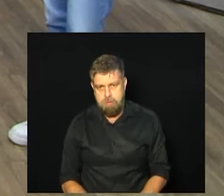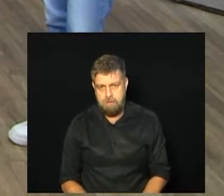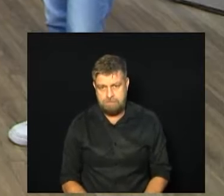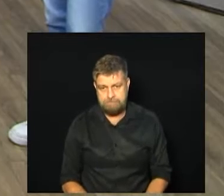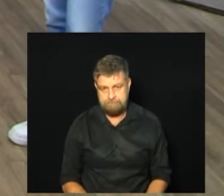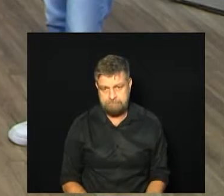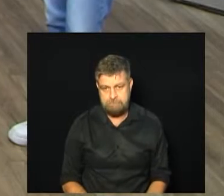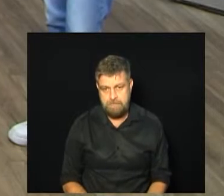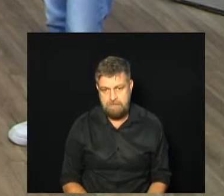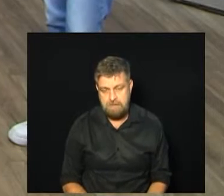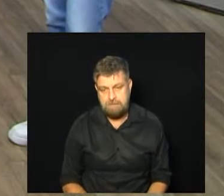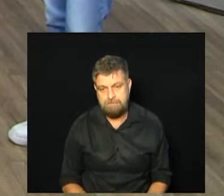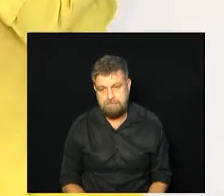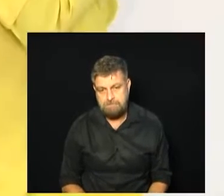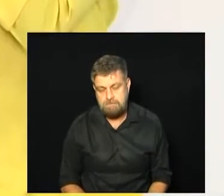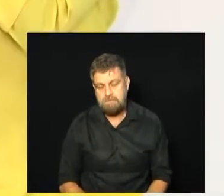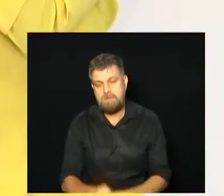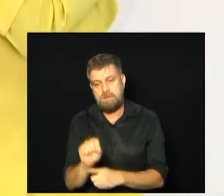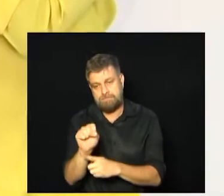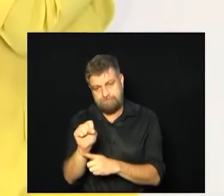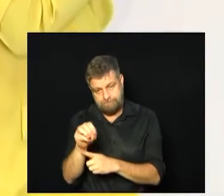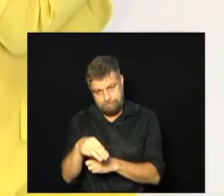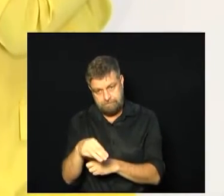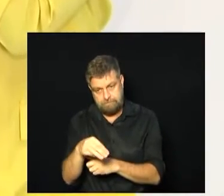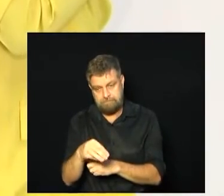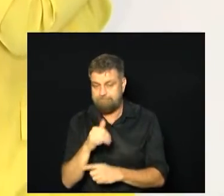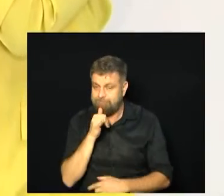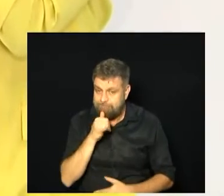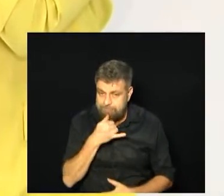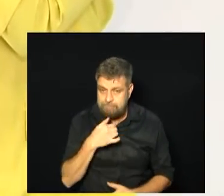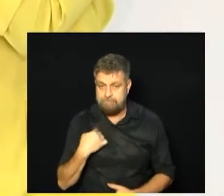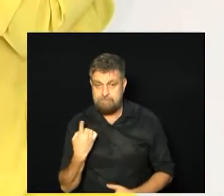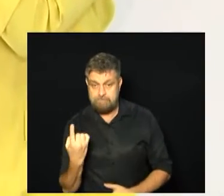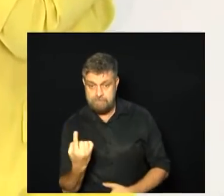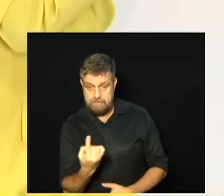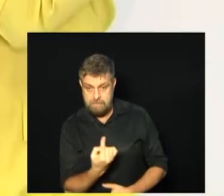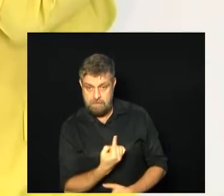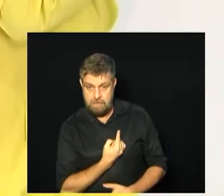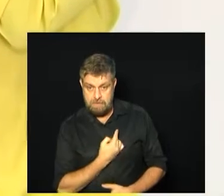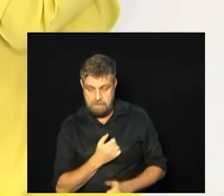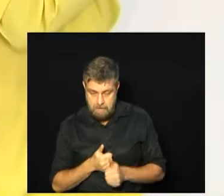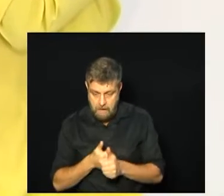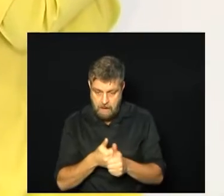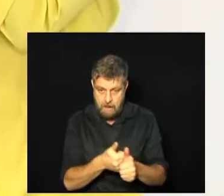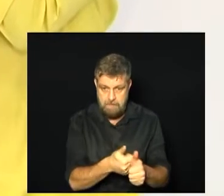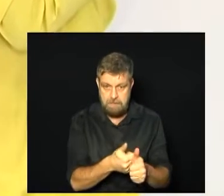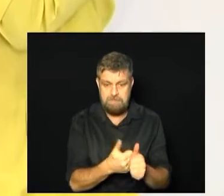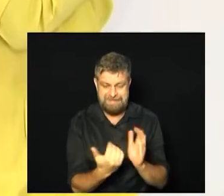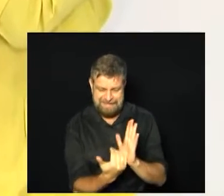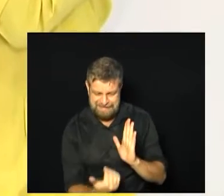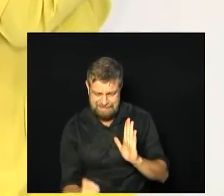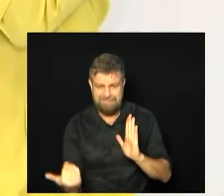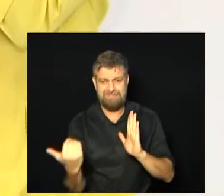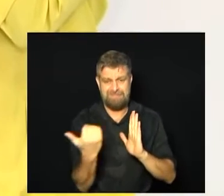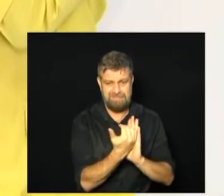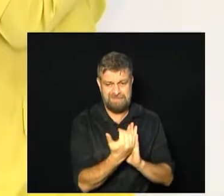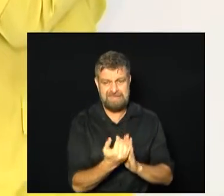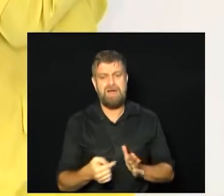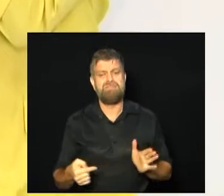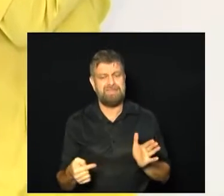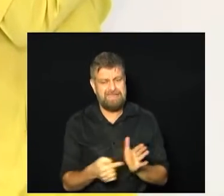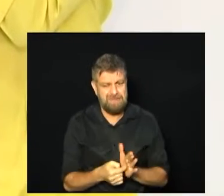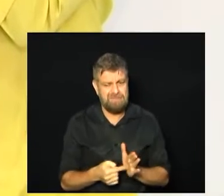Pois não, doutora. Sim, infelizmente, nós estamos acompanhando um aumento desses casos, né, de